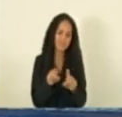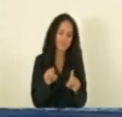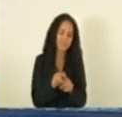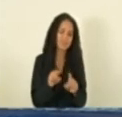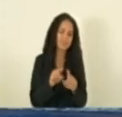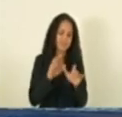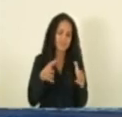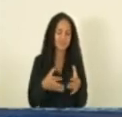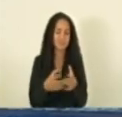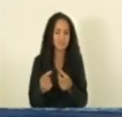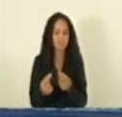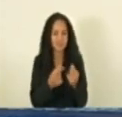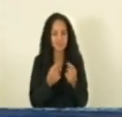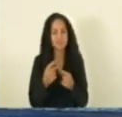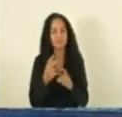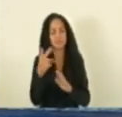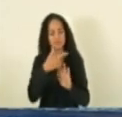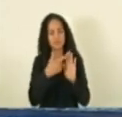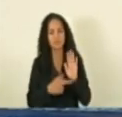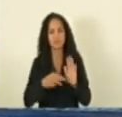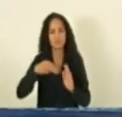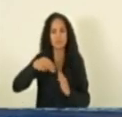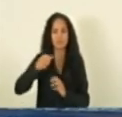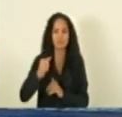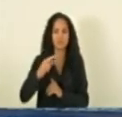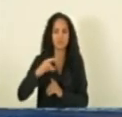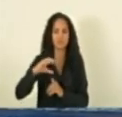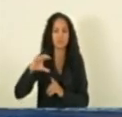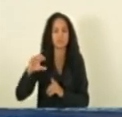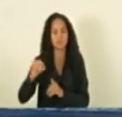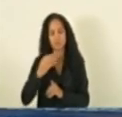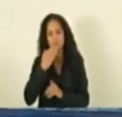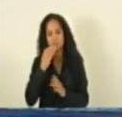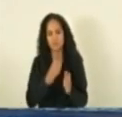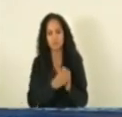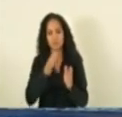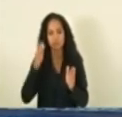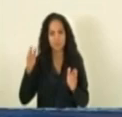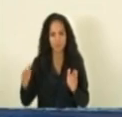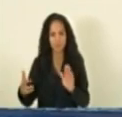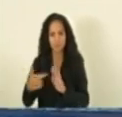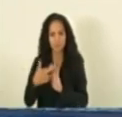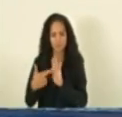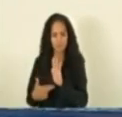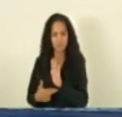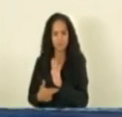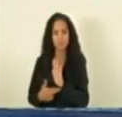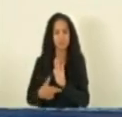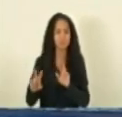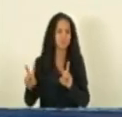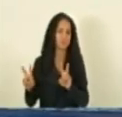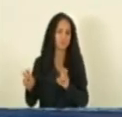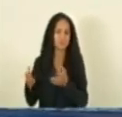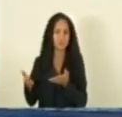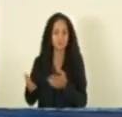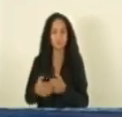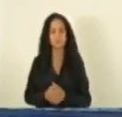de Finanças, o relator, deputado Marcelo Santos, se prevaleceu do prazo regimental para relatar a